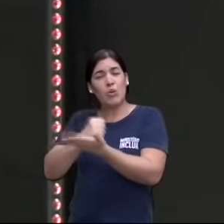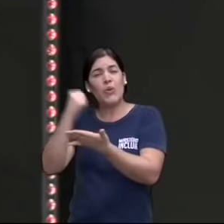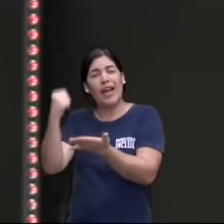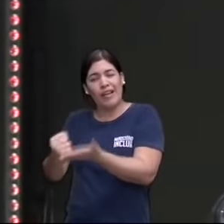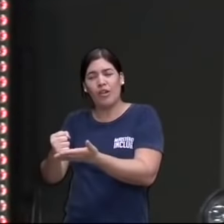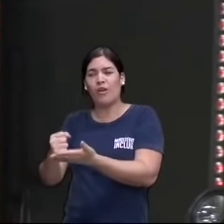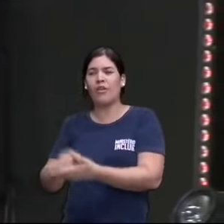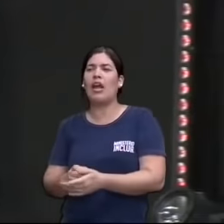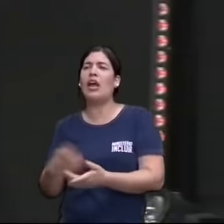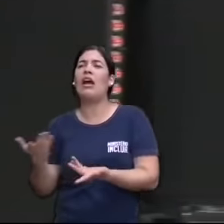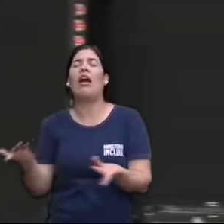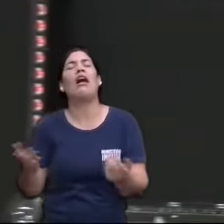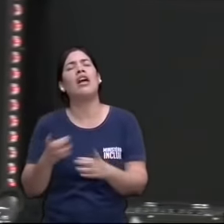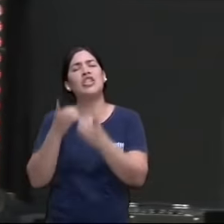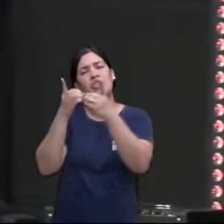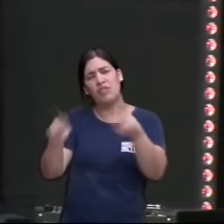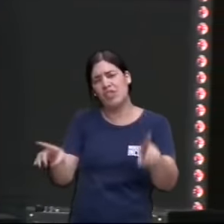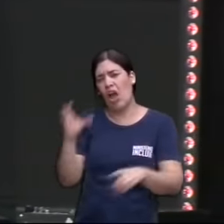cara me liga: